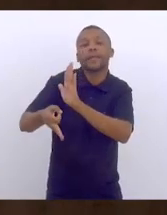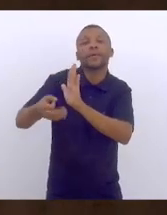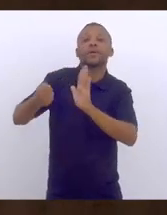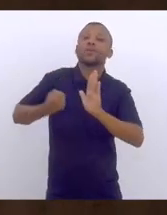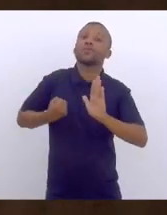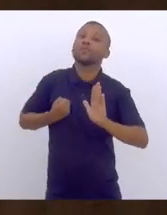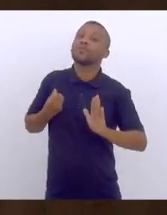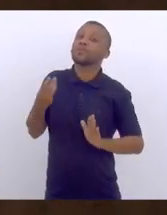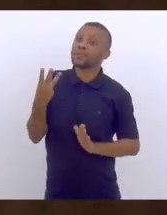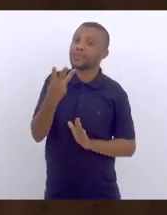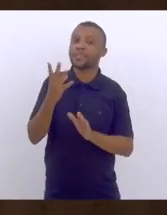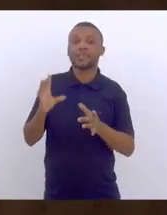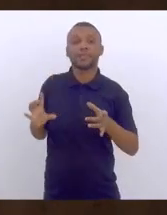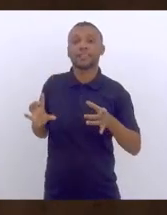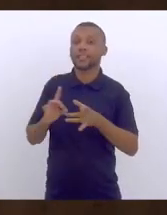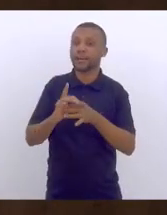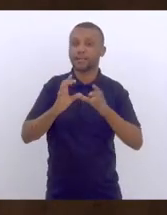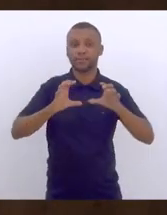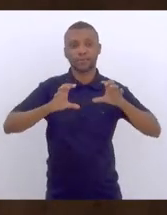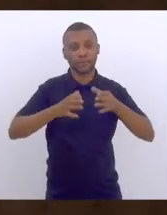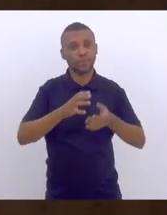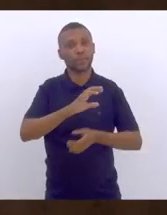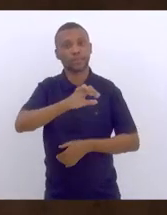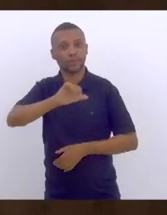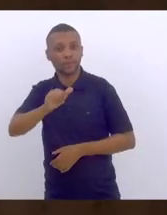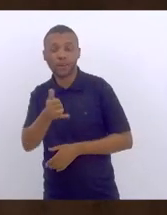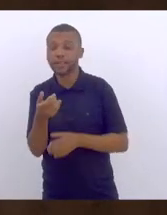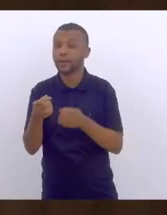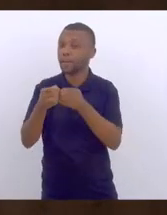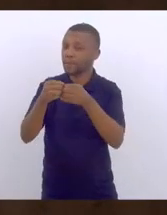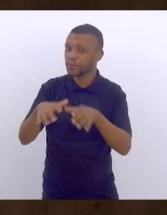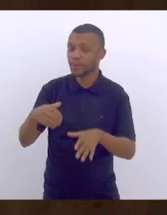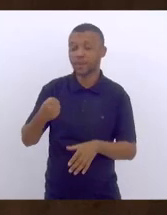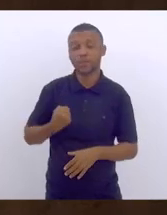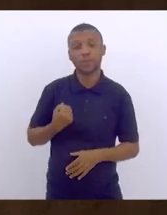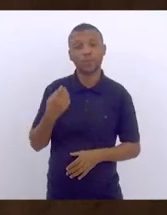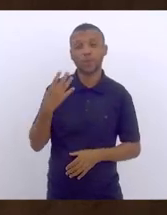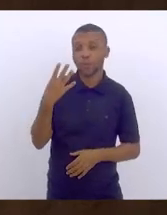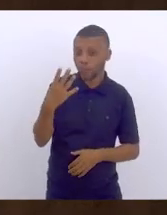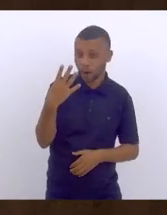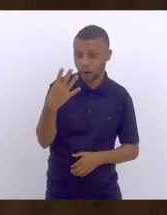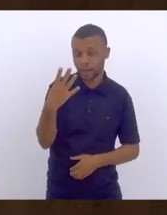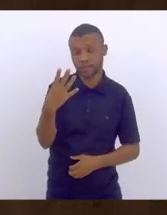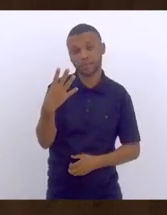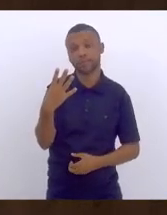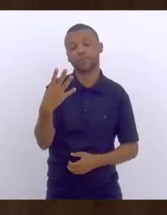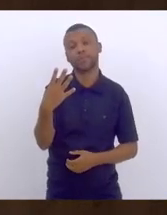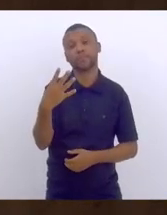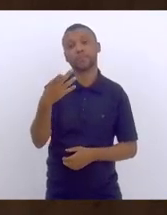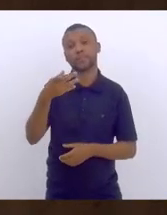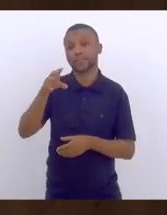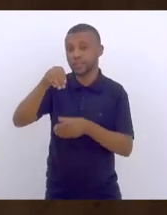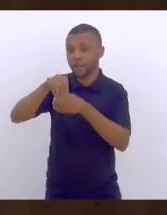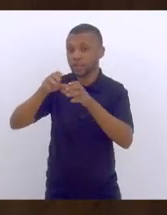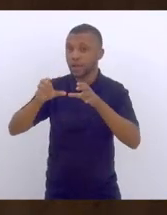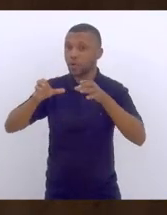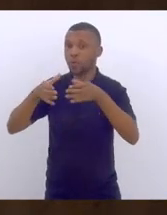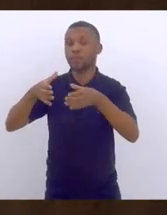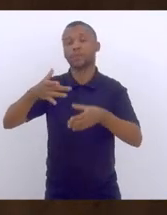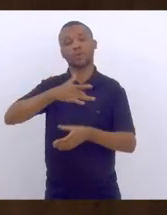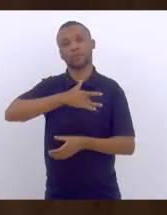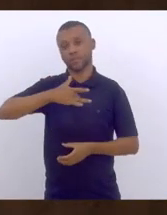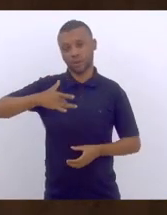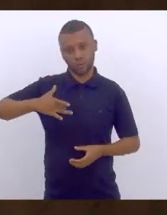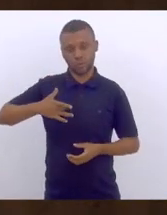da CCJ, prejudicada a 4 da. Prejudicada a número 4 da Comissão de Saúde, a